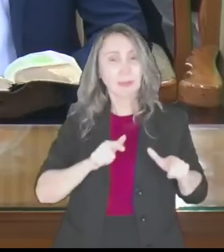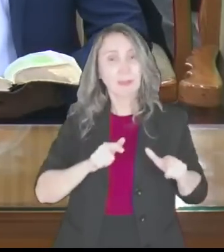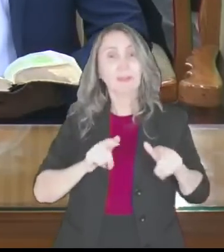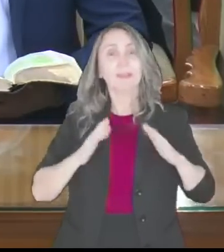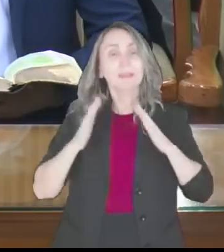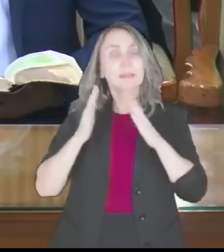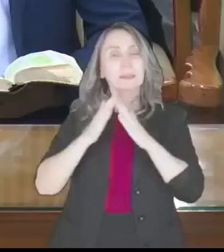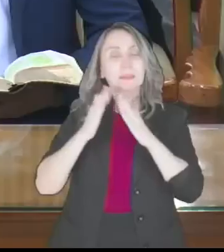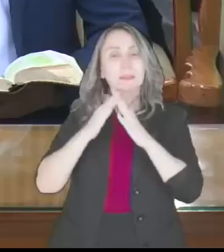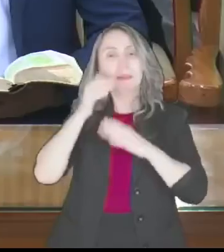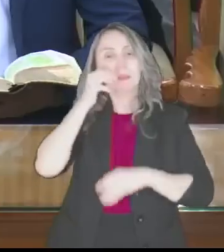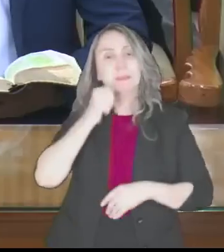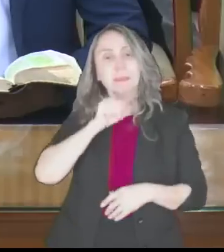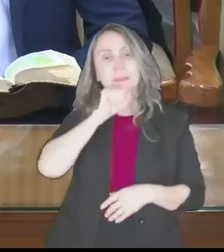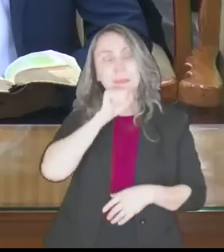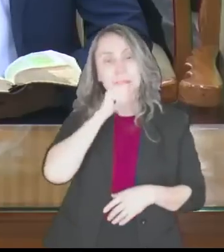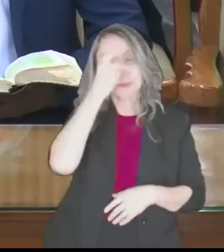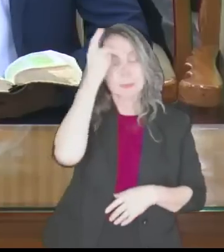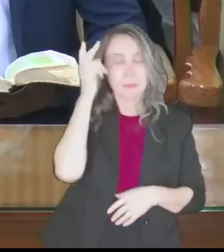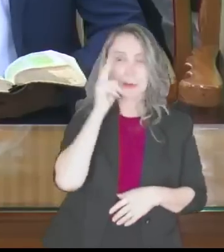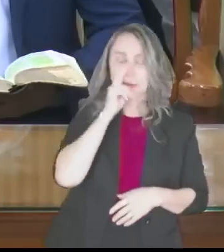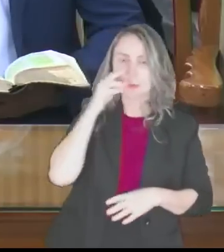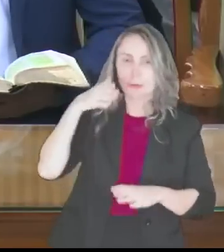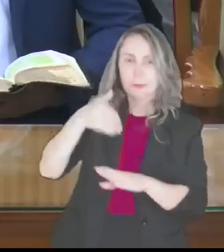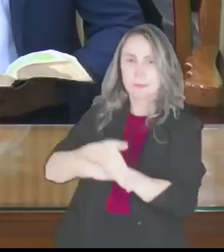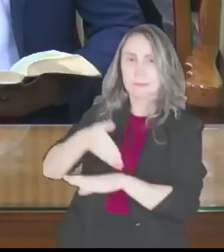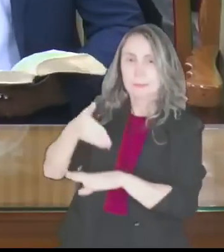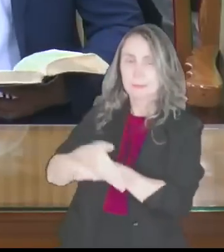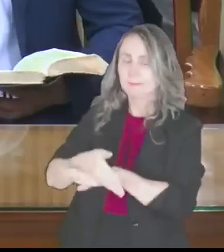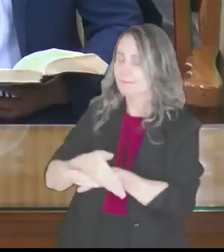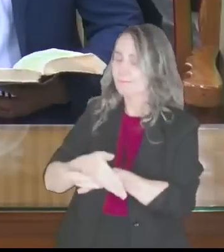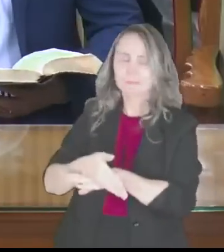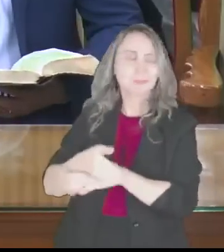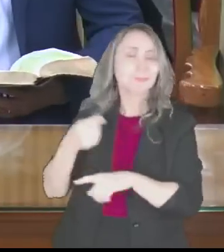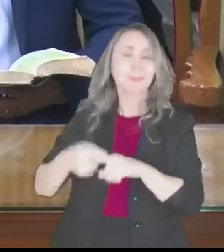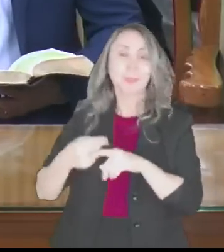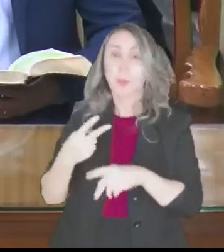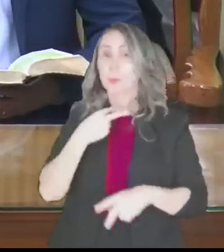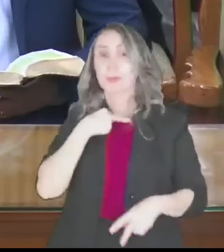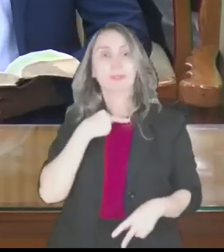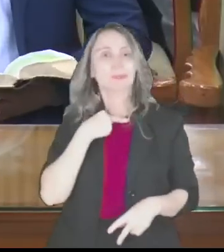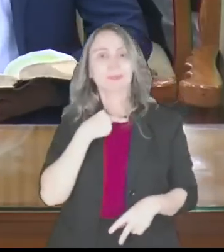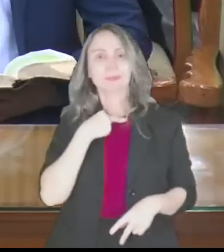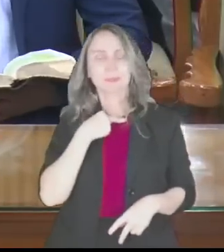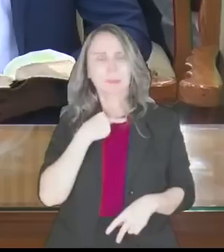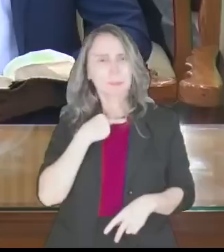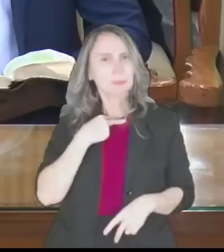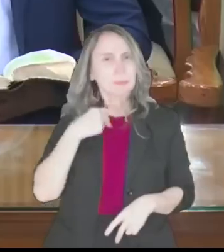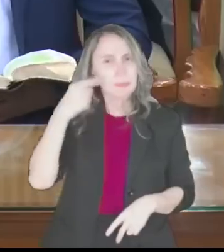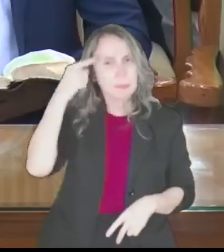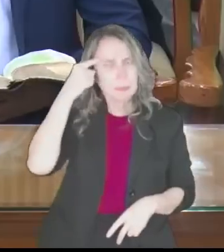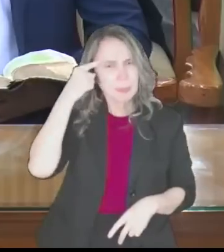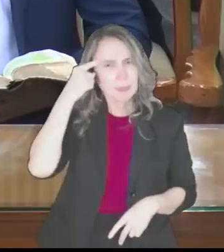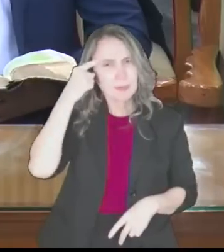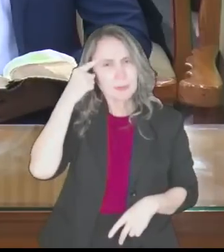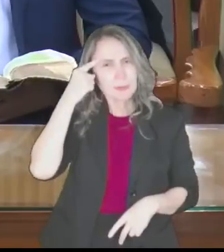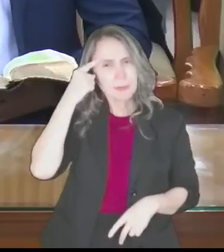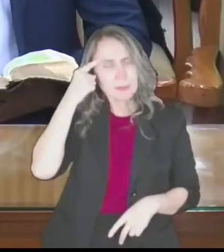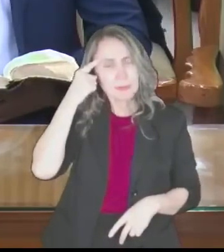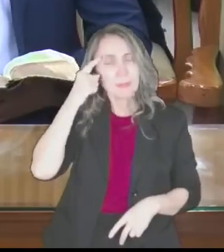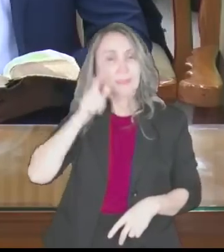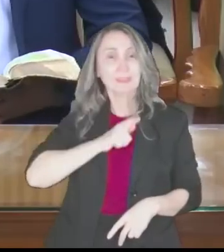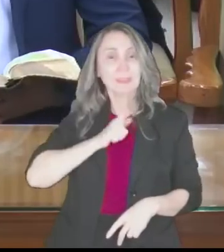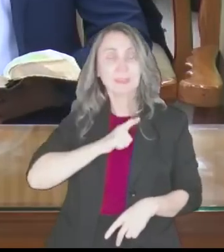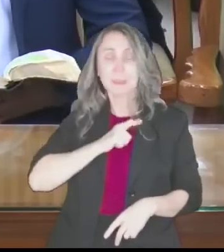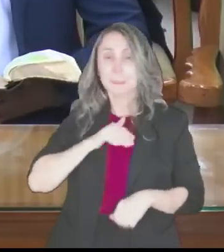da mãe os crentes estão indo mais porque não tem tempo. Imagine subir na câmara.